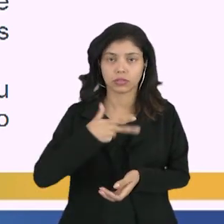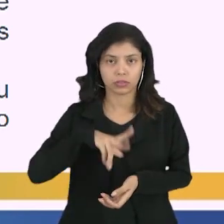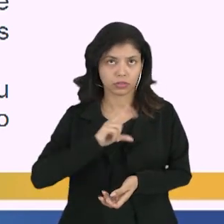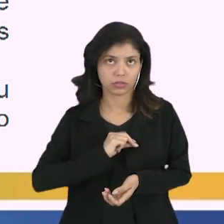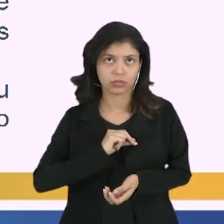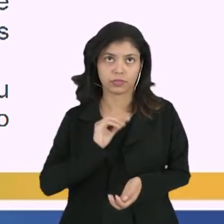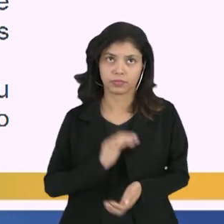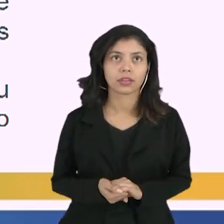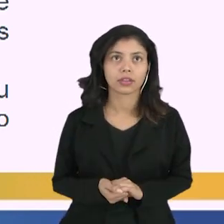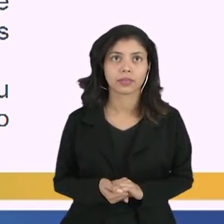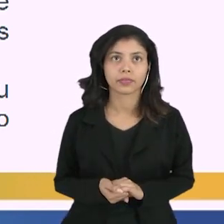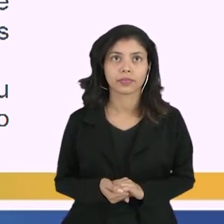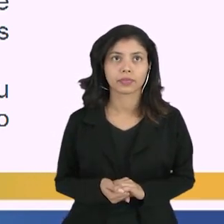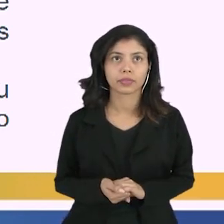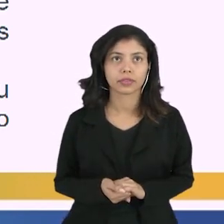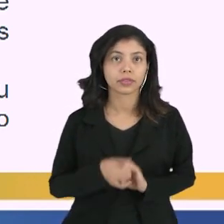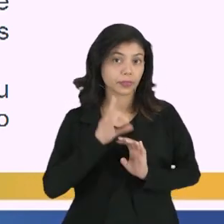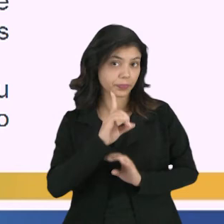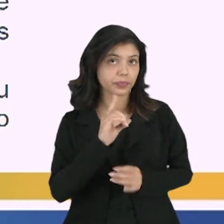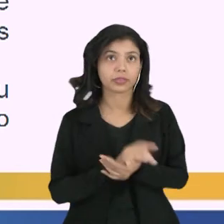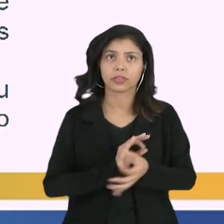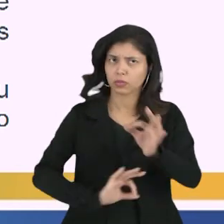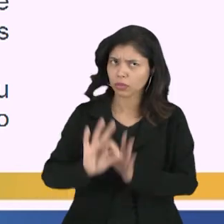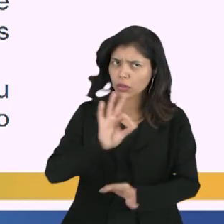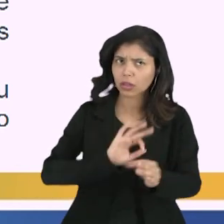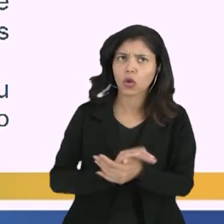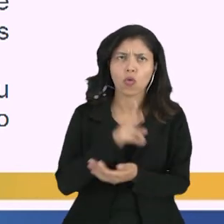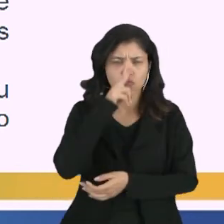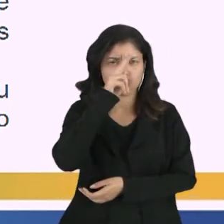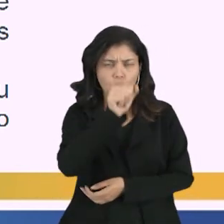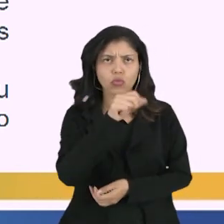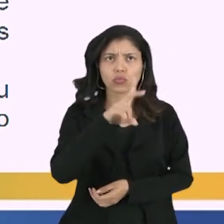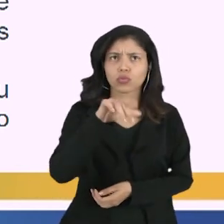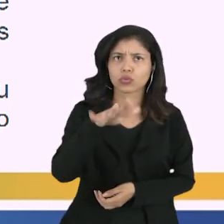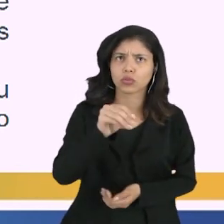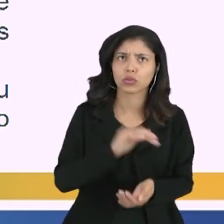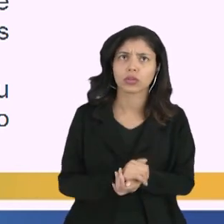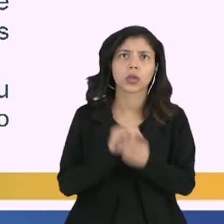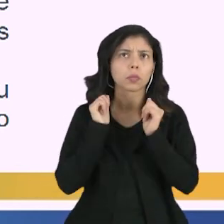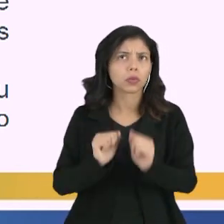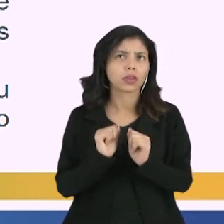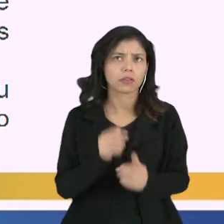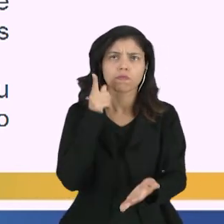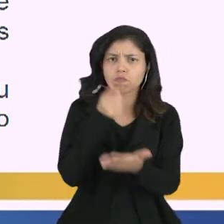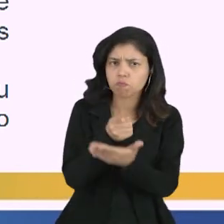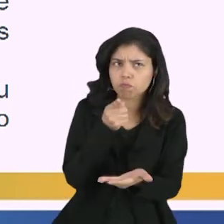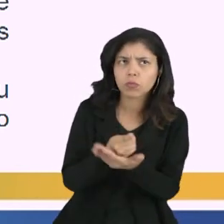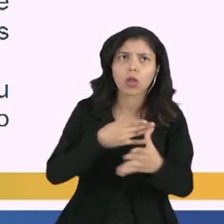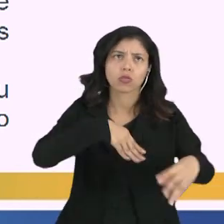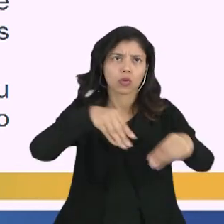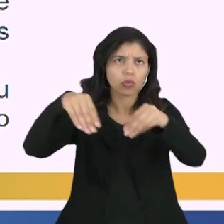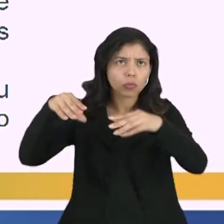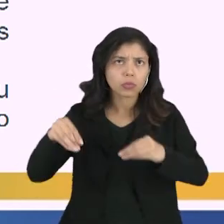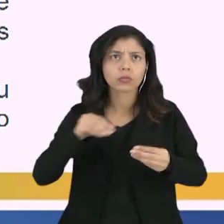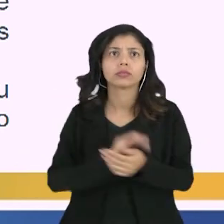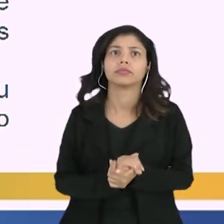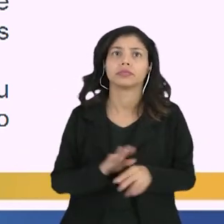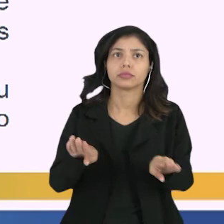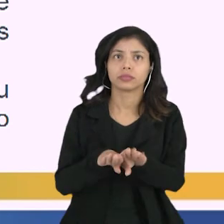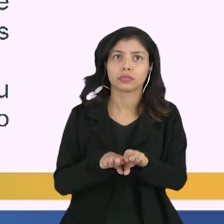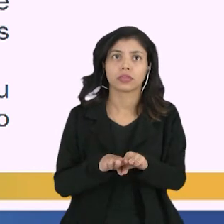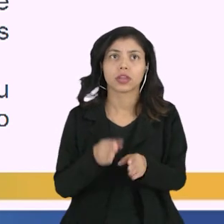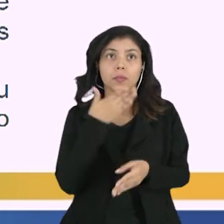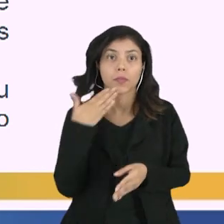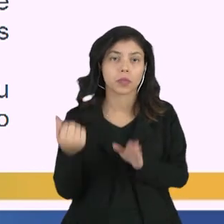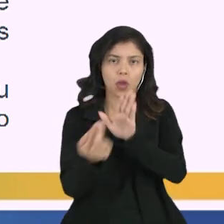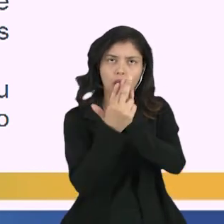colonos portugueses. D. Armou fortemente os colonos para que pudessem defender o território e